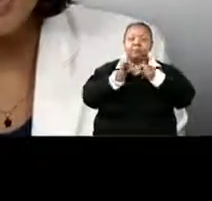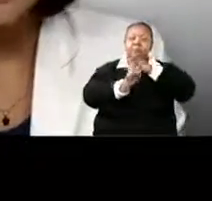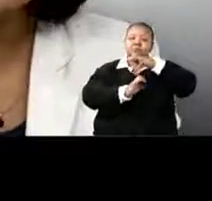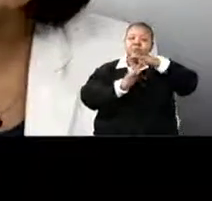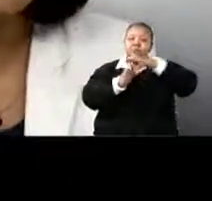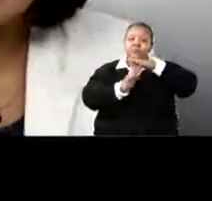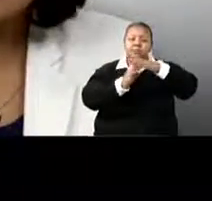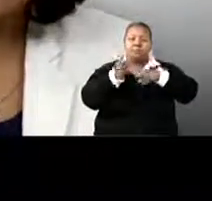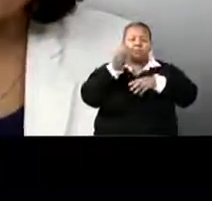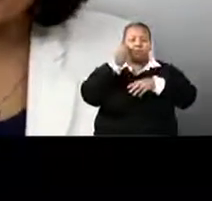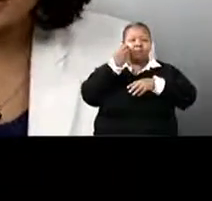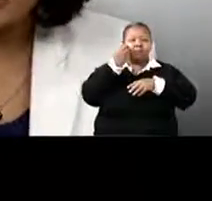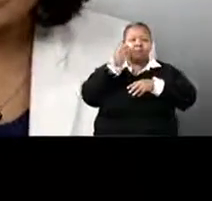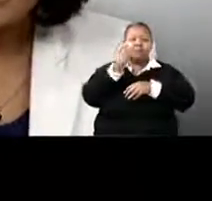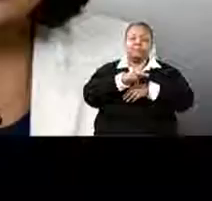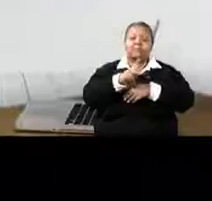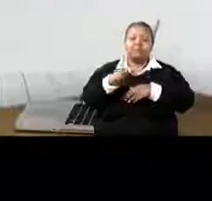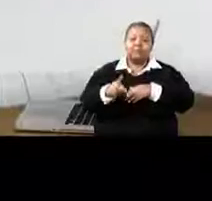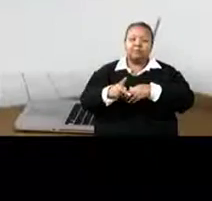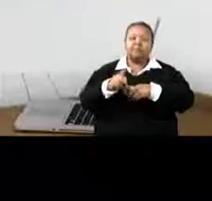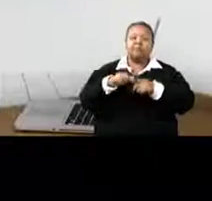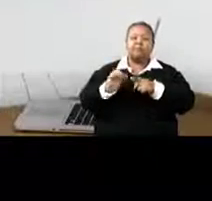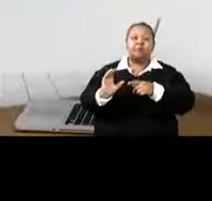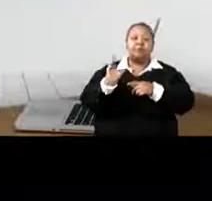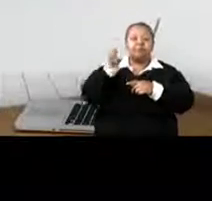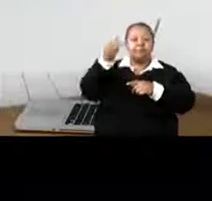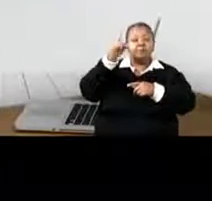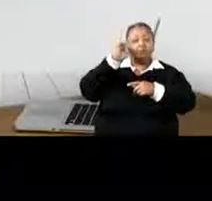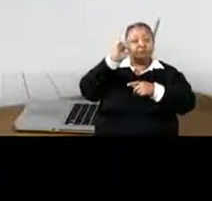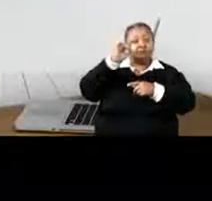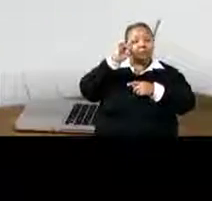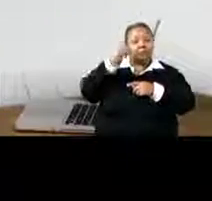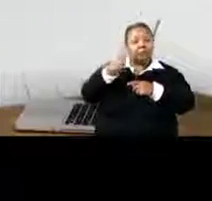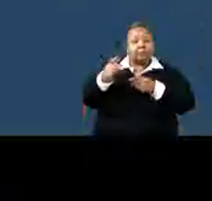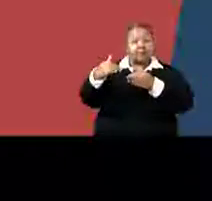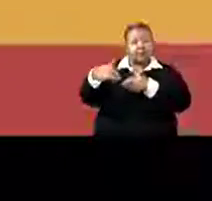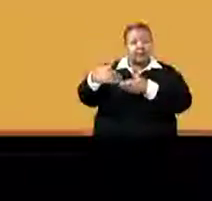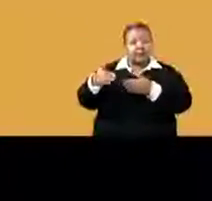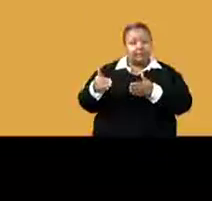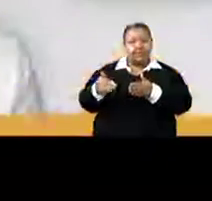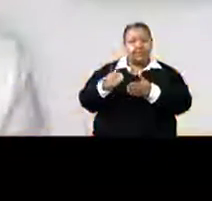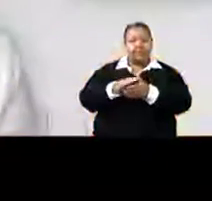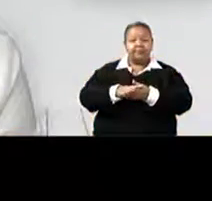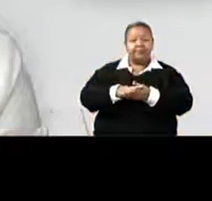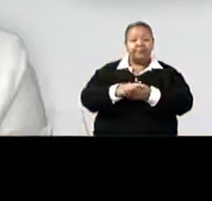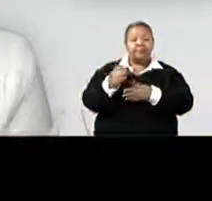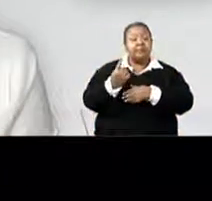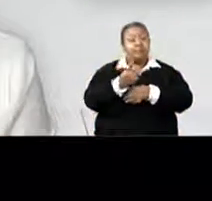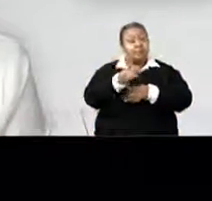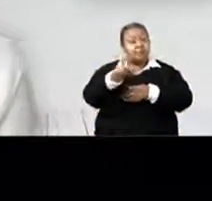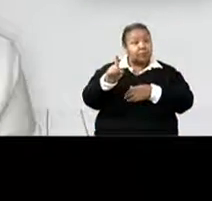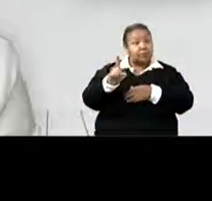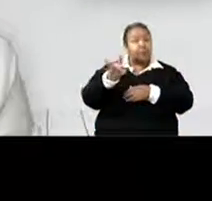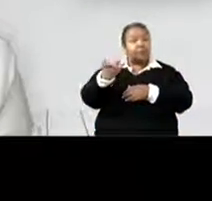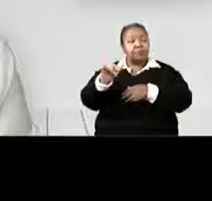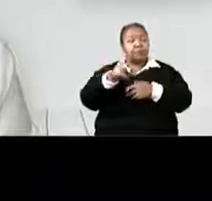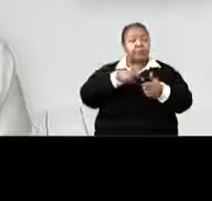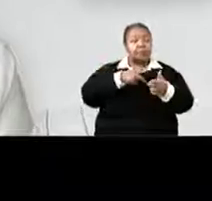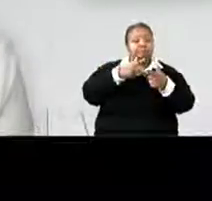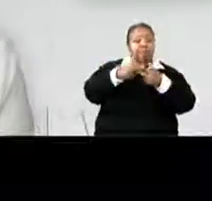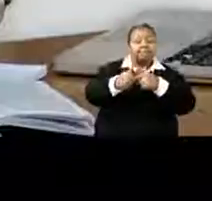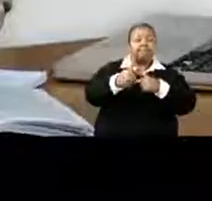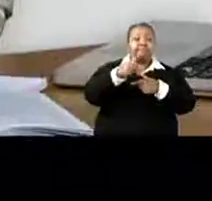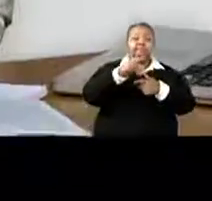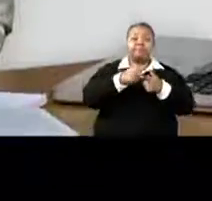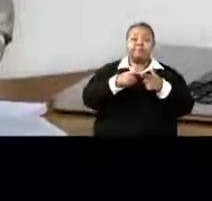empresas experiência dos professores e acontecimentos do cotidiano de sua área e por último você vai solucionar